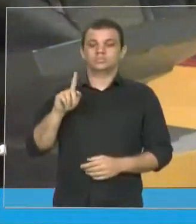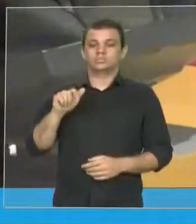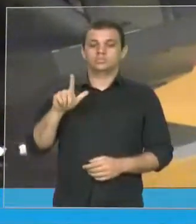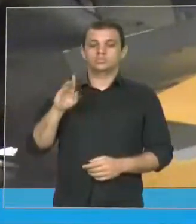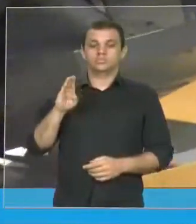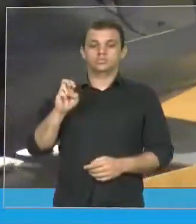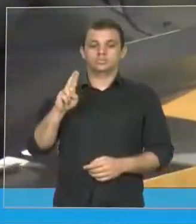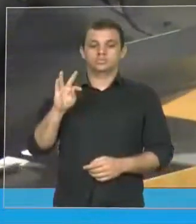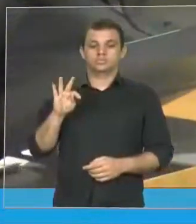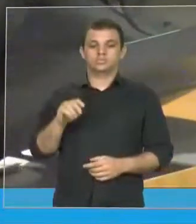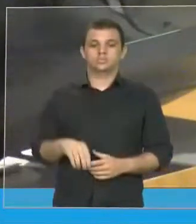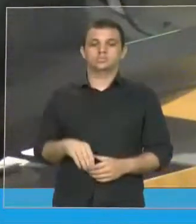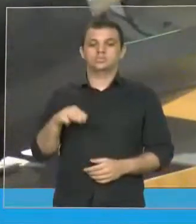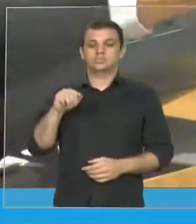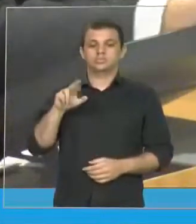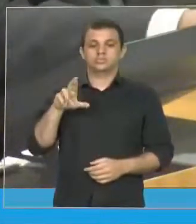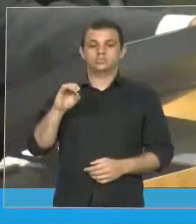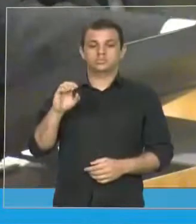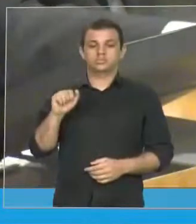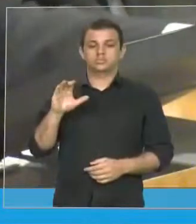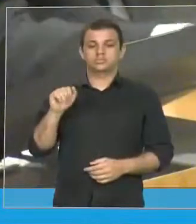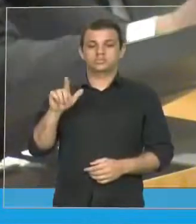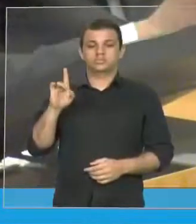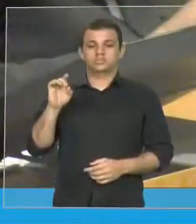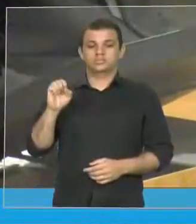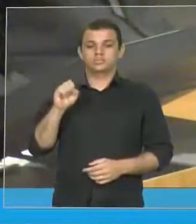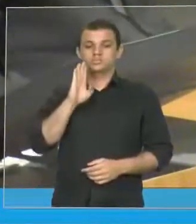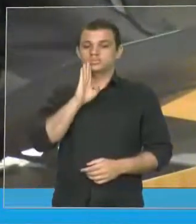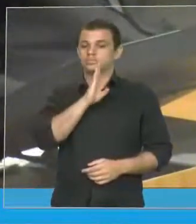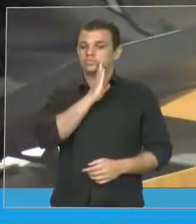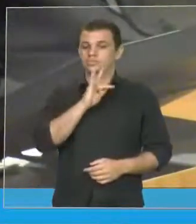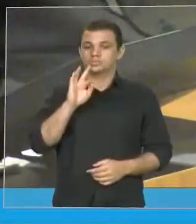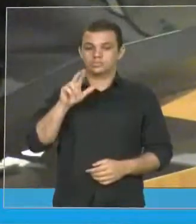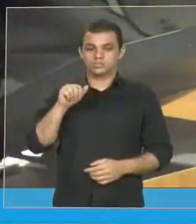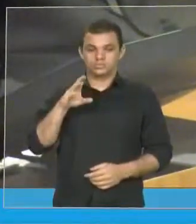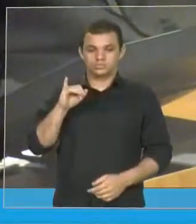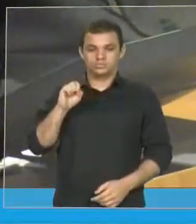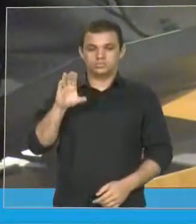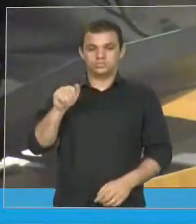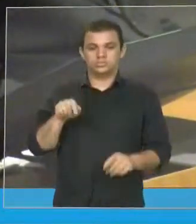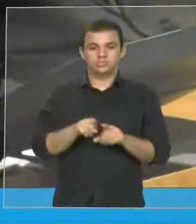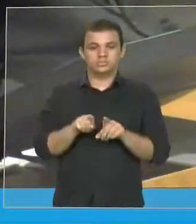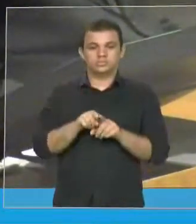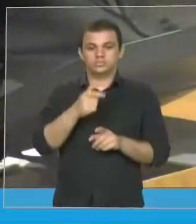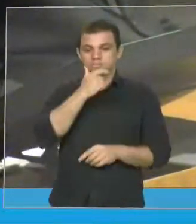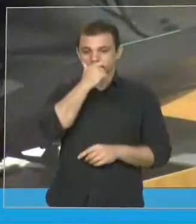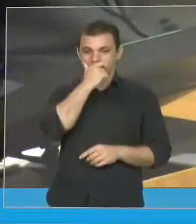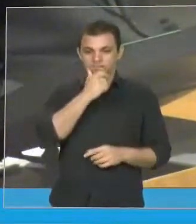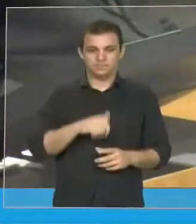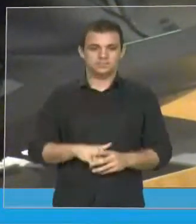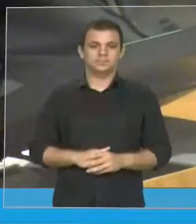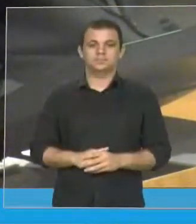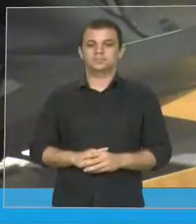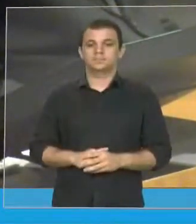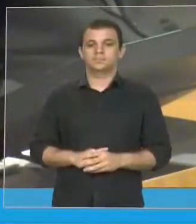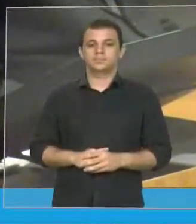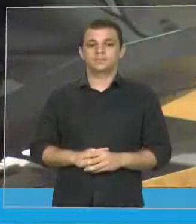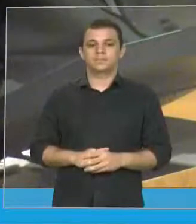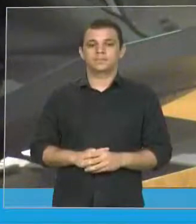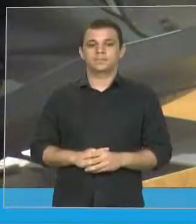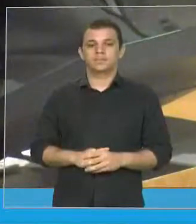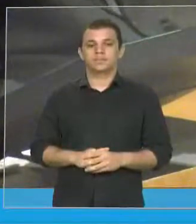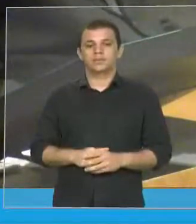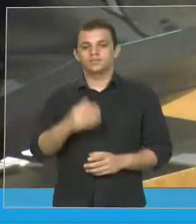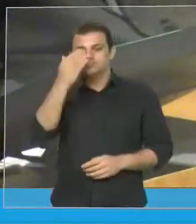Cutrim, Marcos Caldas, Bira do Pindaré, Francisca Primo e César Pires. Deixei de registrar algum dos presentes?